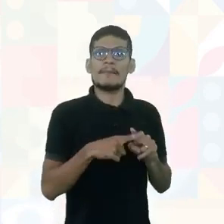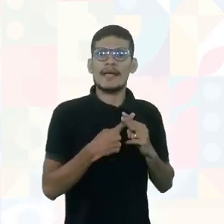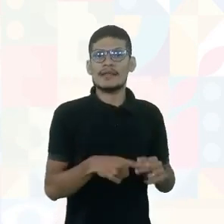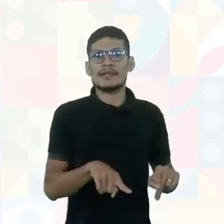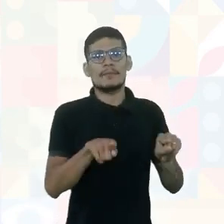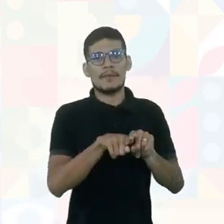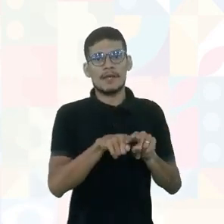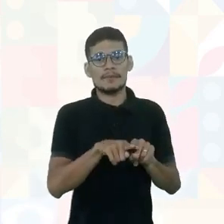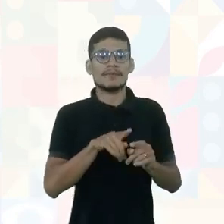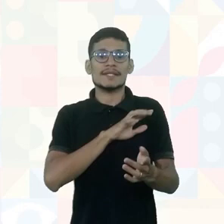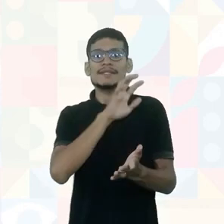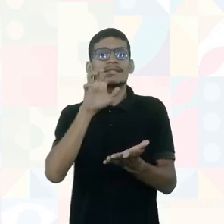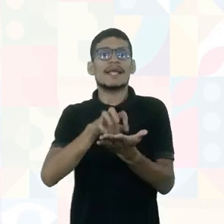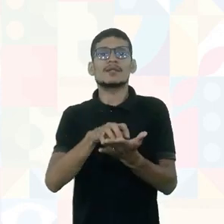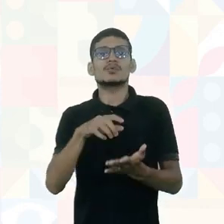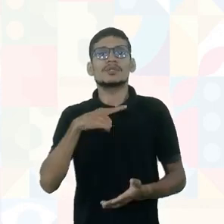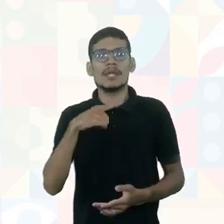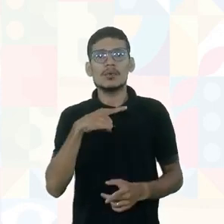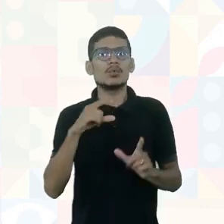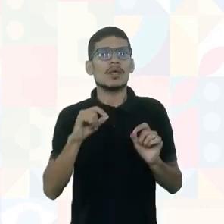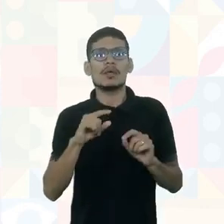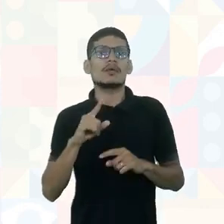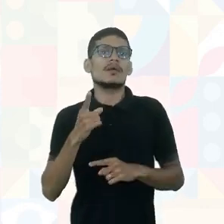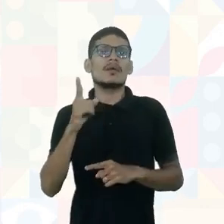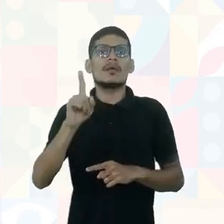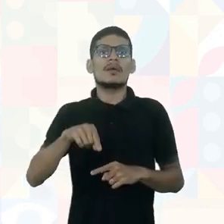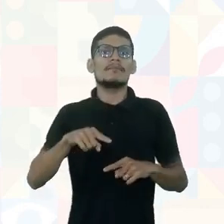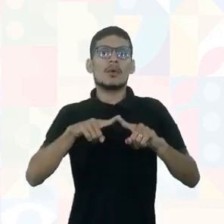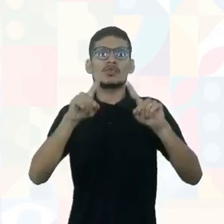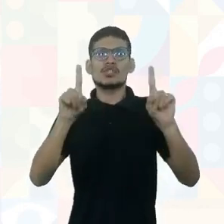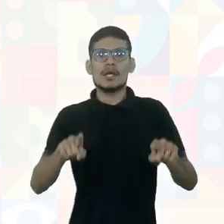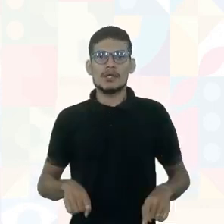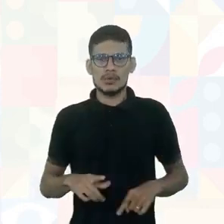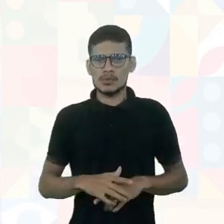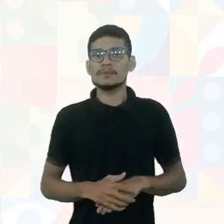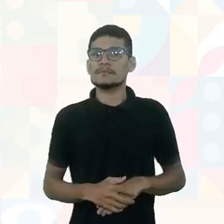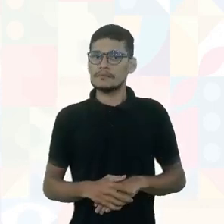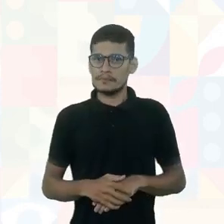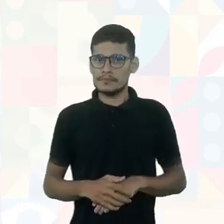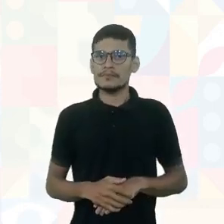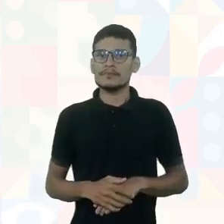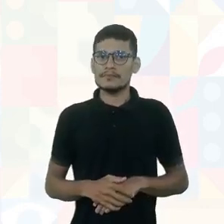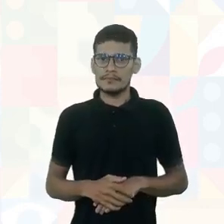ferramentas, no centro a gente tem o nosso projeto,